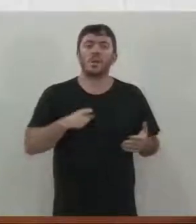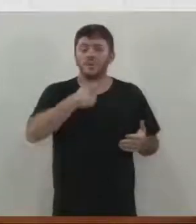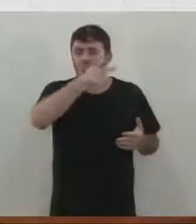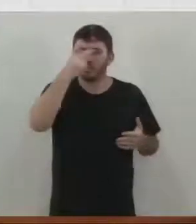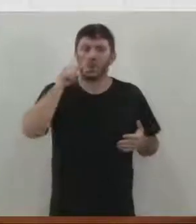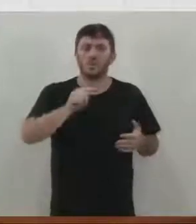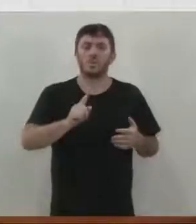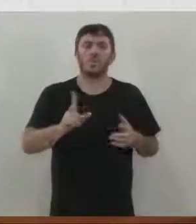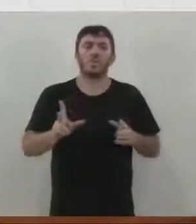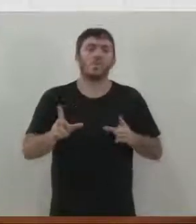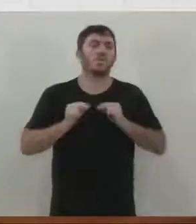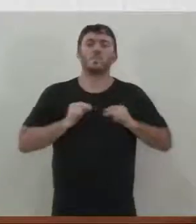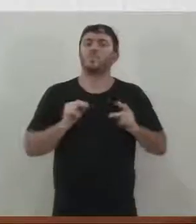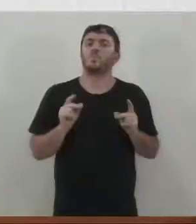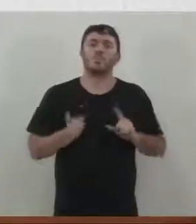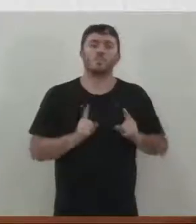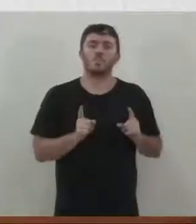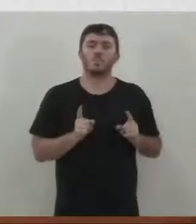merecem.